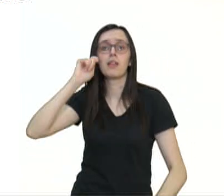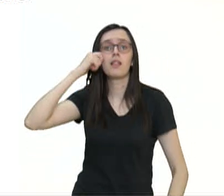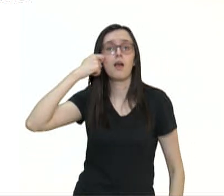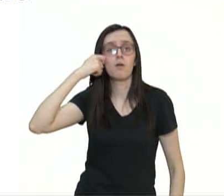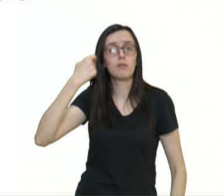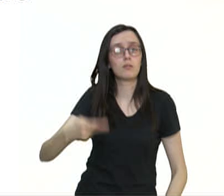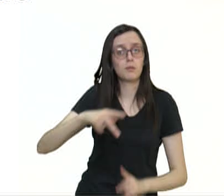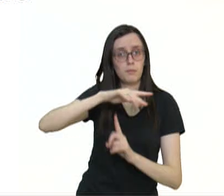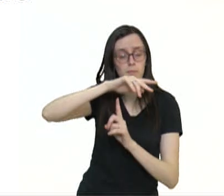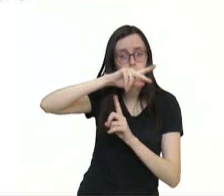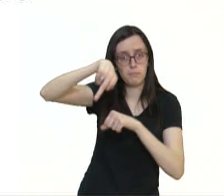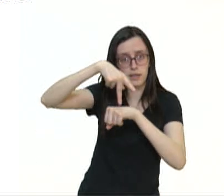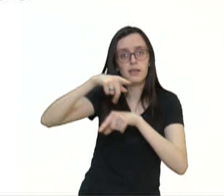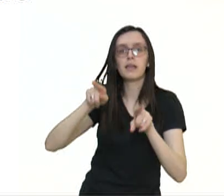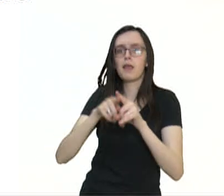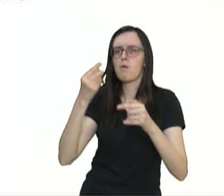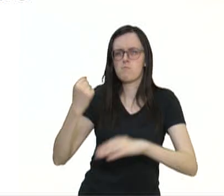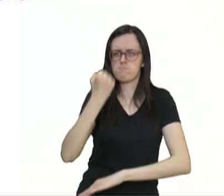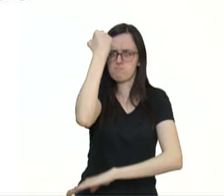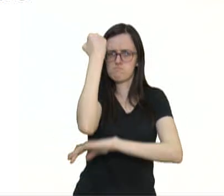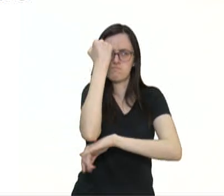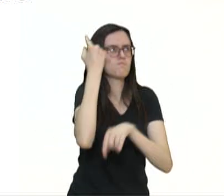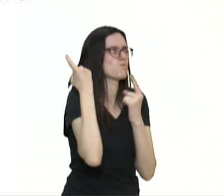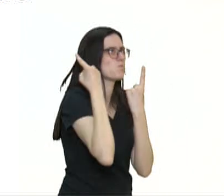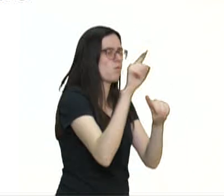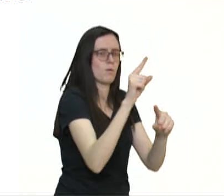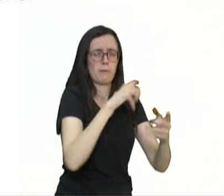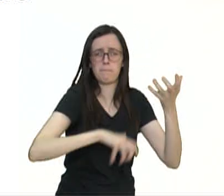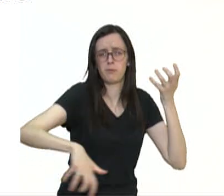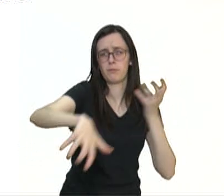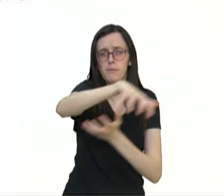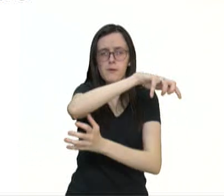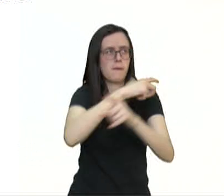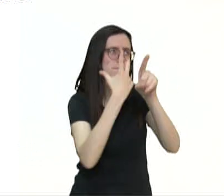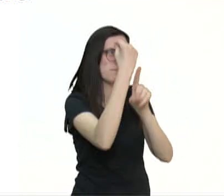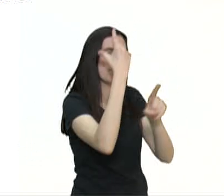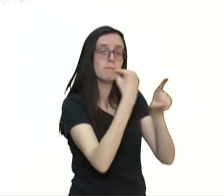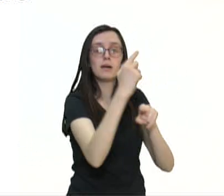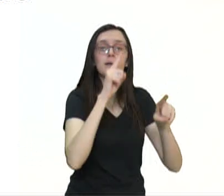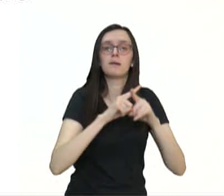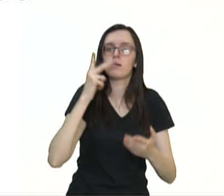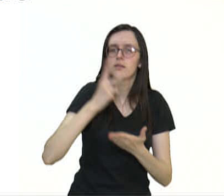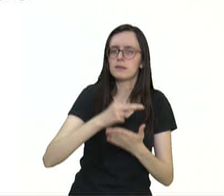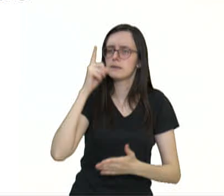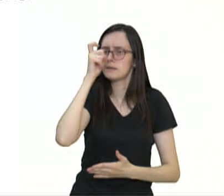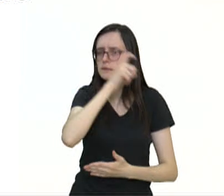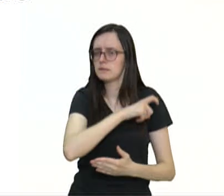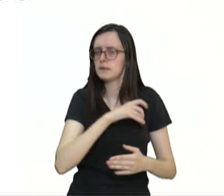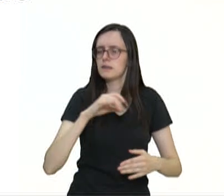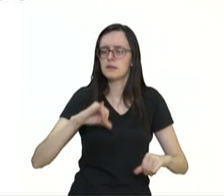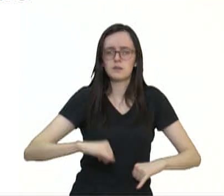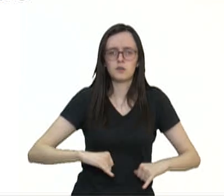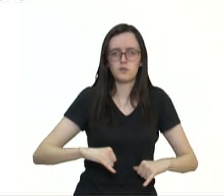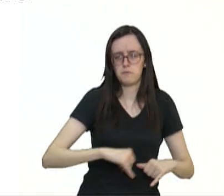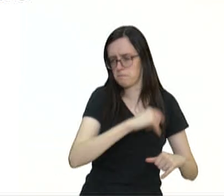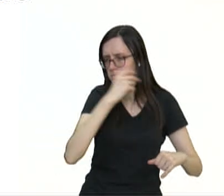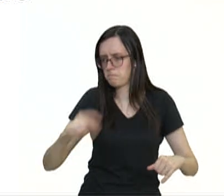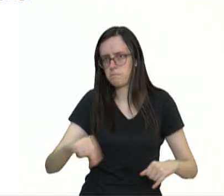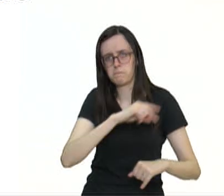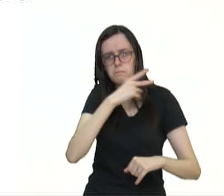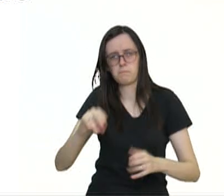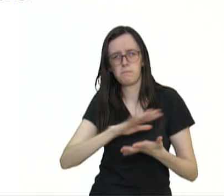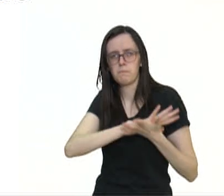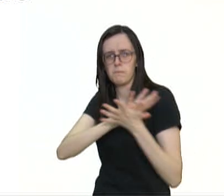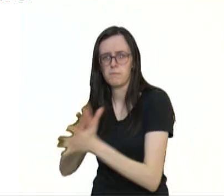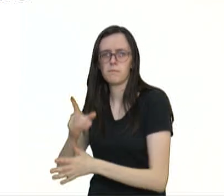país. Muitos movimentos de resistência ocorreram, revoltas que tiveram conquistas, porém sempre com duras repressões das forças oficiais. Então, o que a